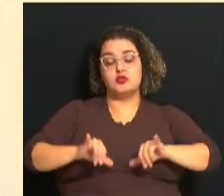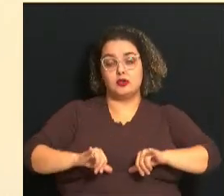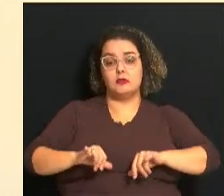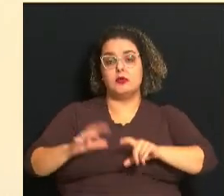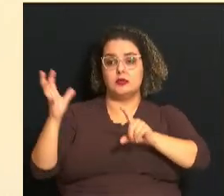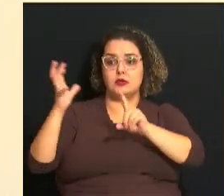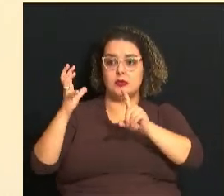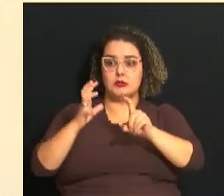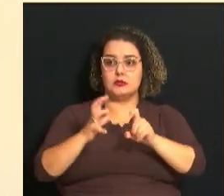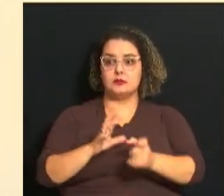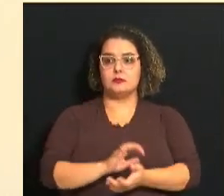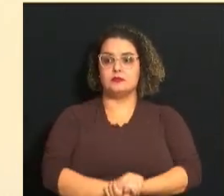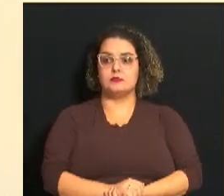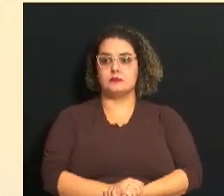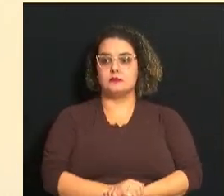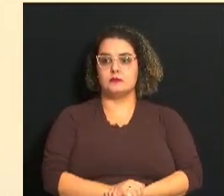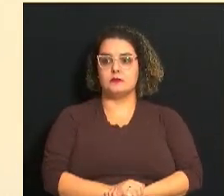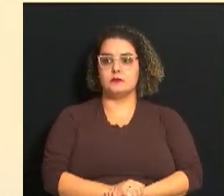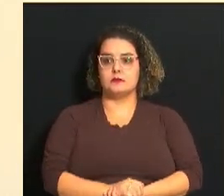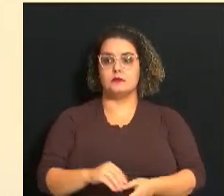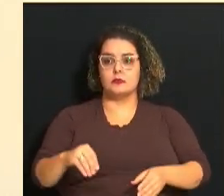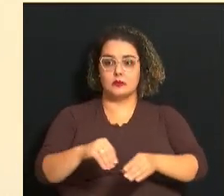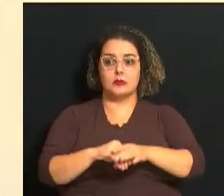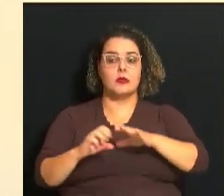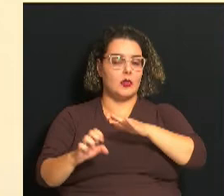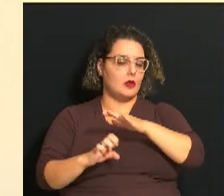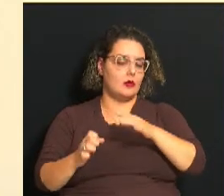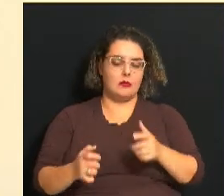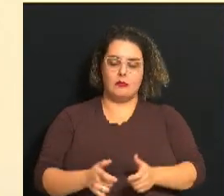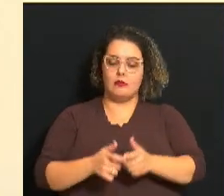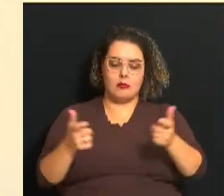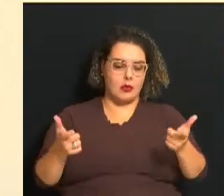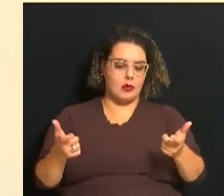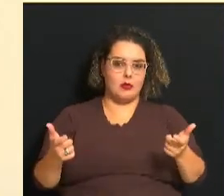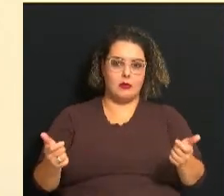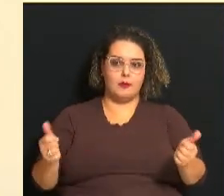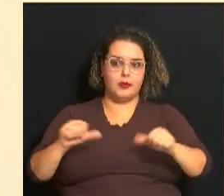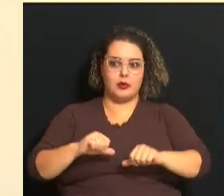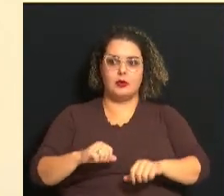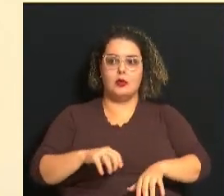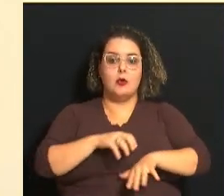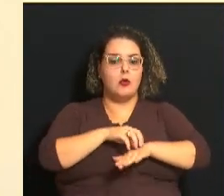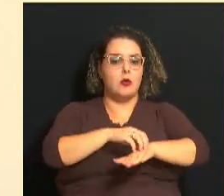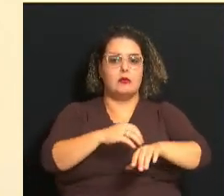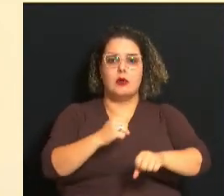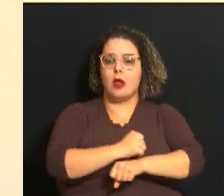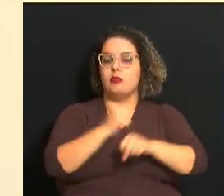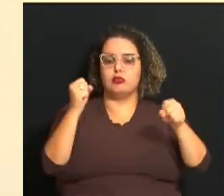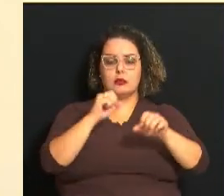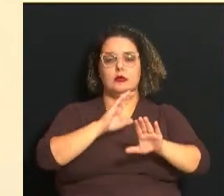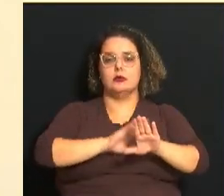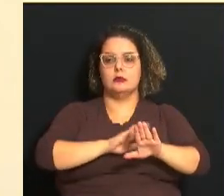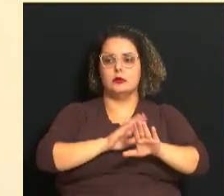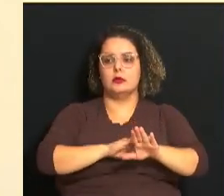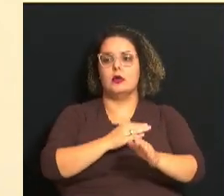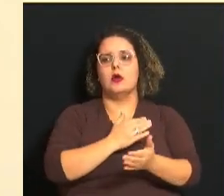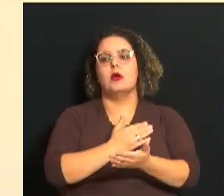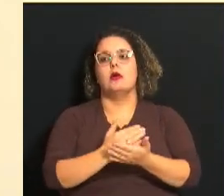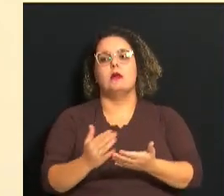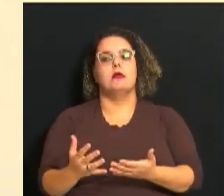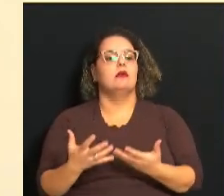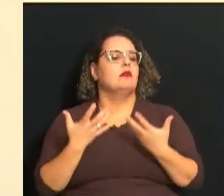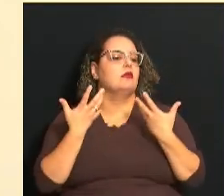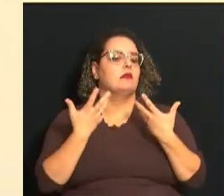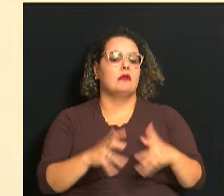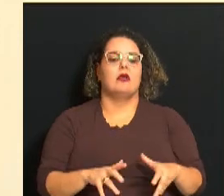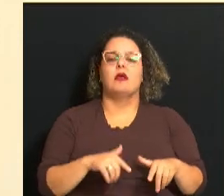dentro da empresa ou acontecer coisas piores também é que aí era O ônibus foi Estopim da reação dele ele começa a sentir dos gols que